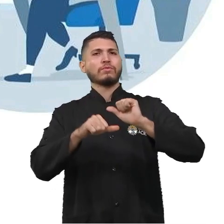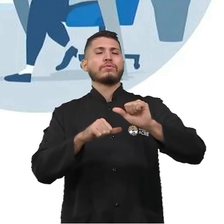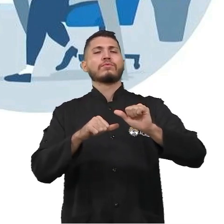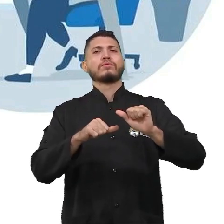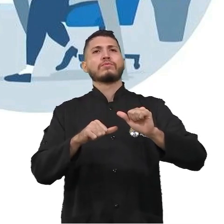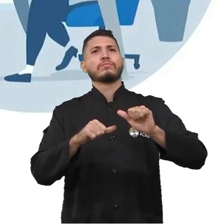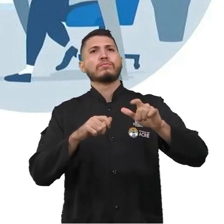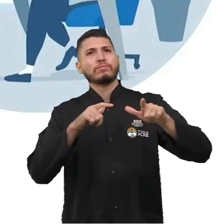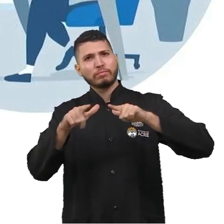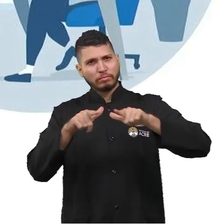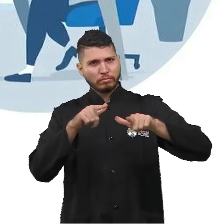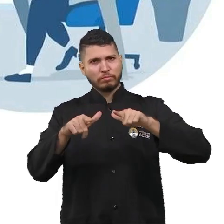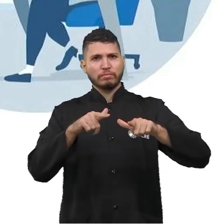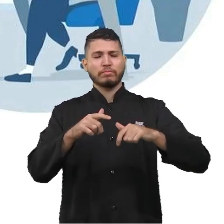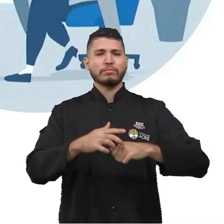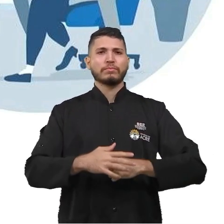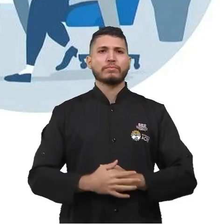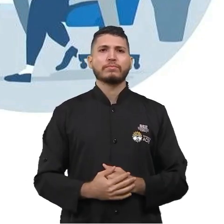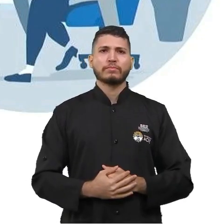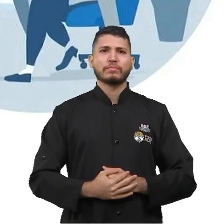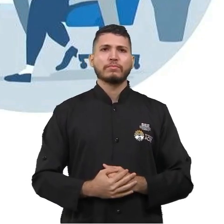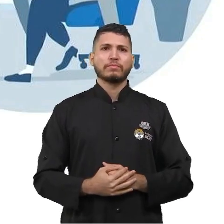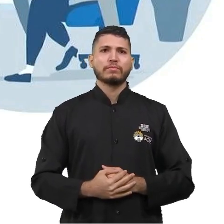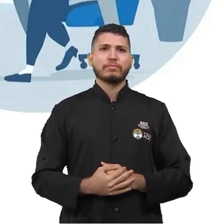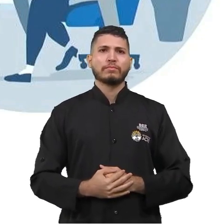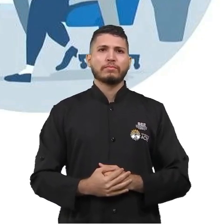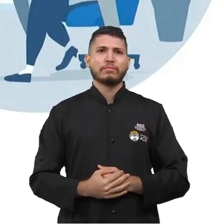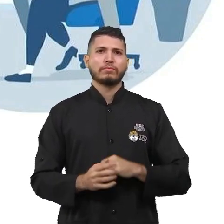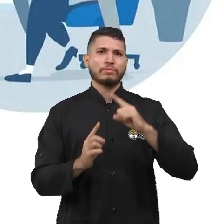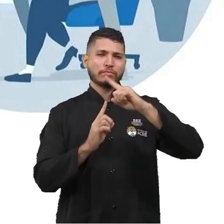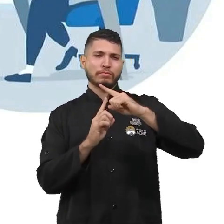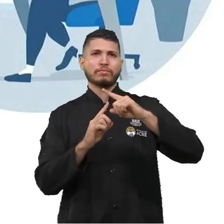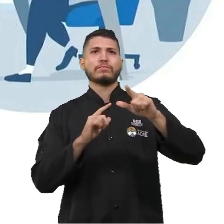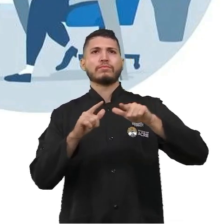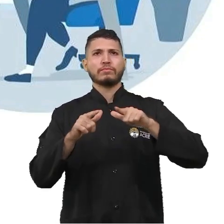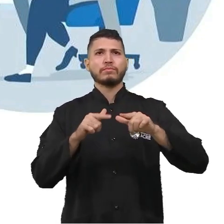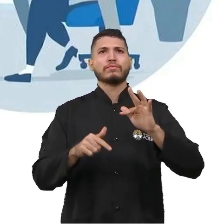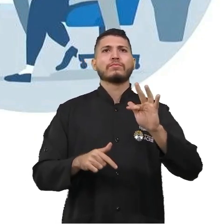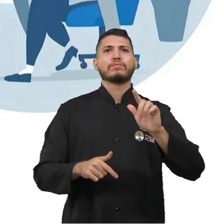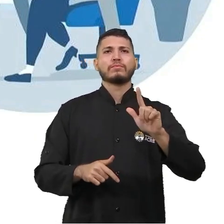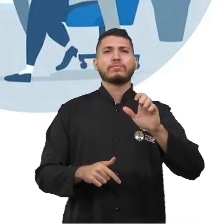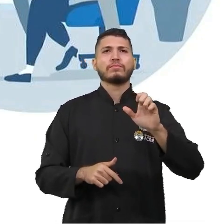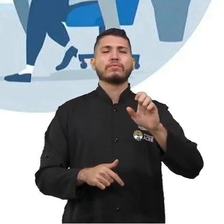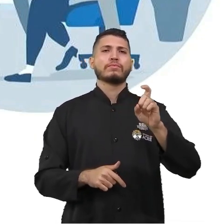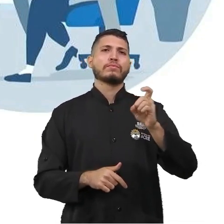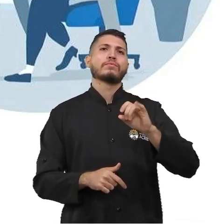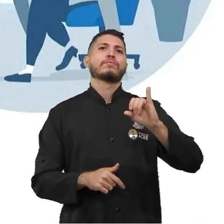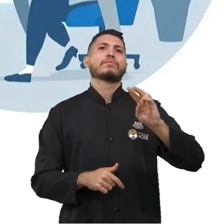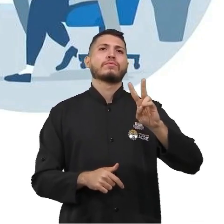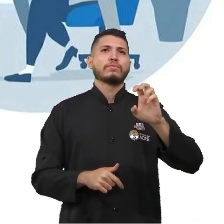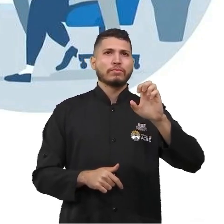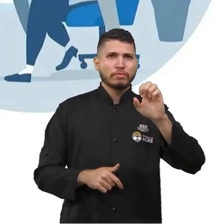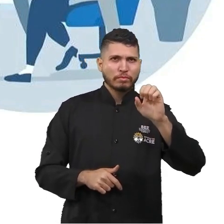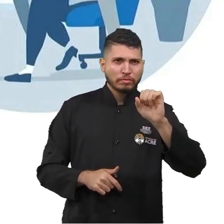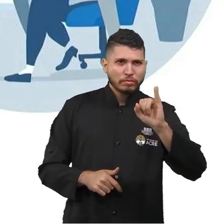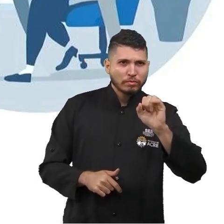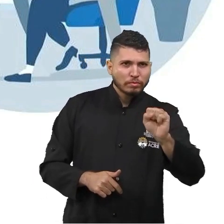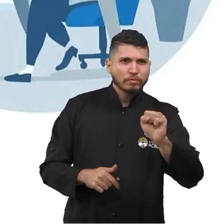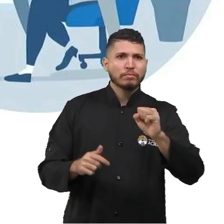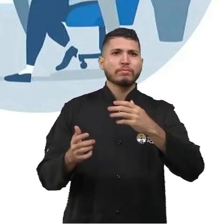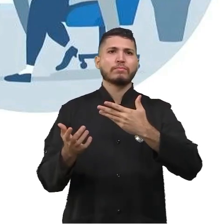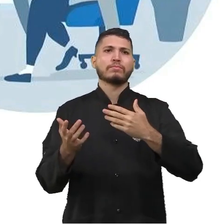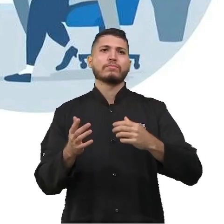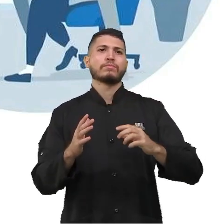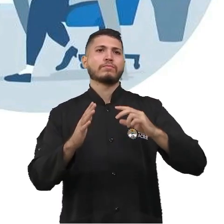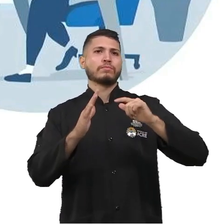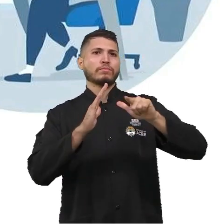estão acontecendo no mercado. Modelos de trabalhos flexíveis, como home office e o trabalho híbrido,